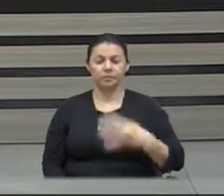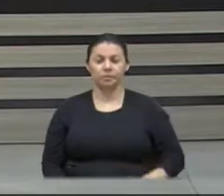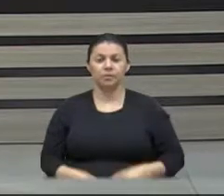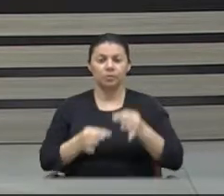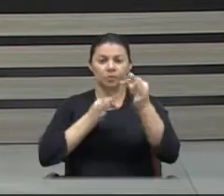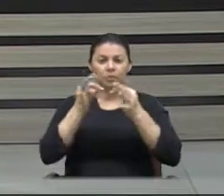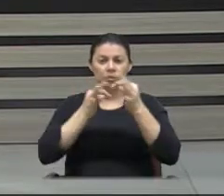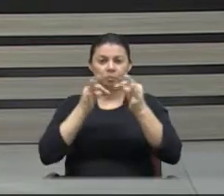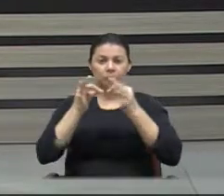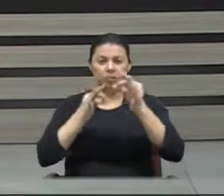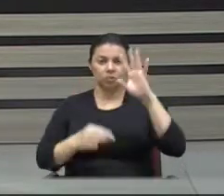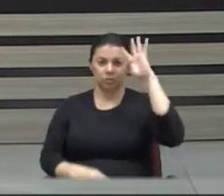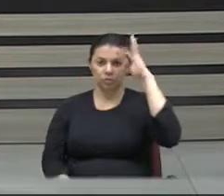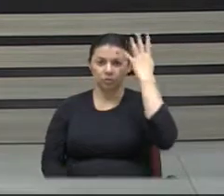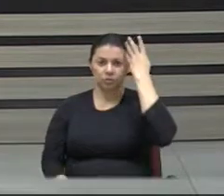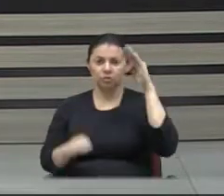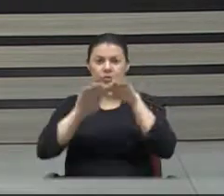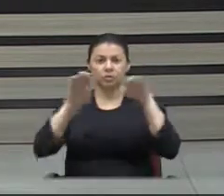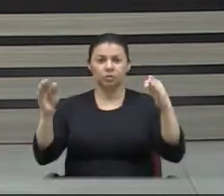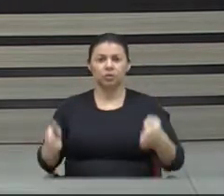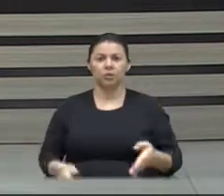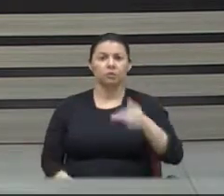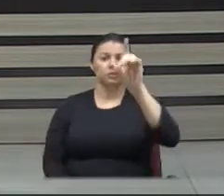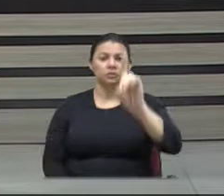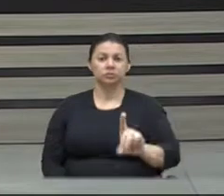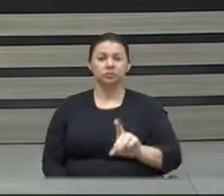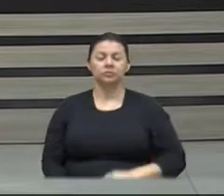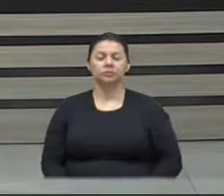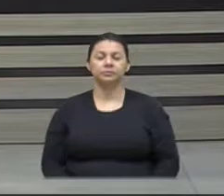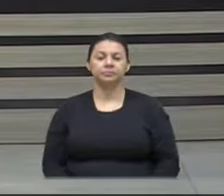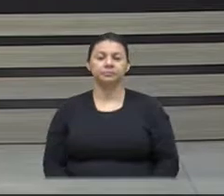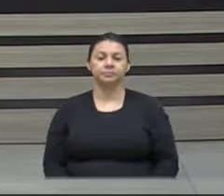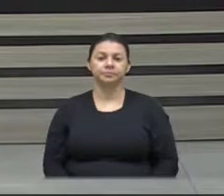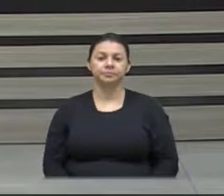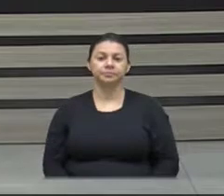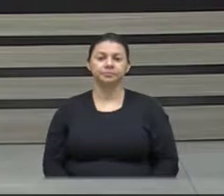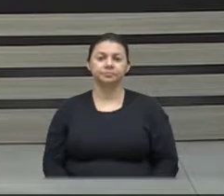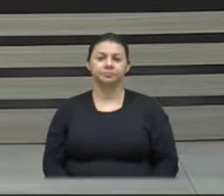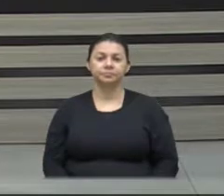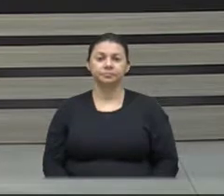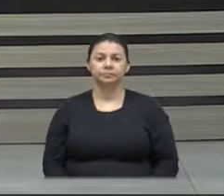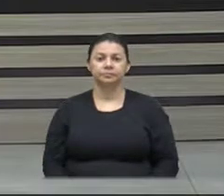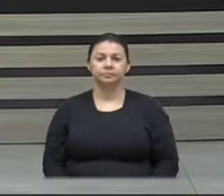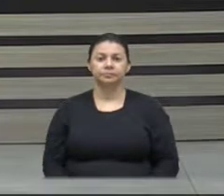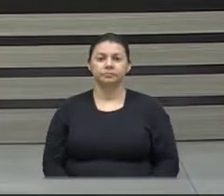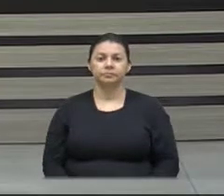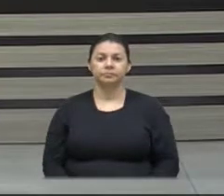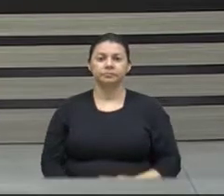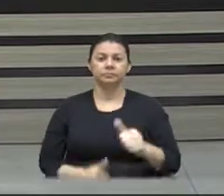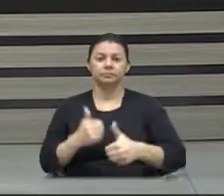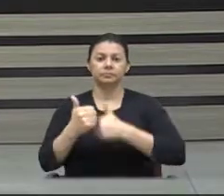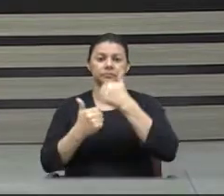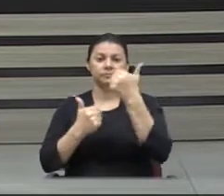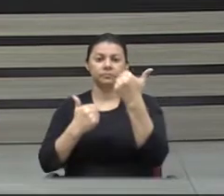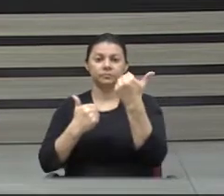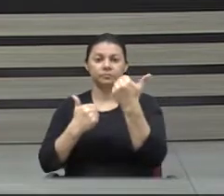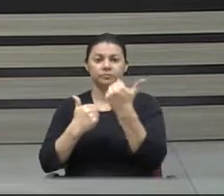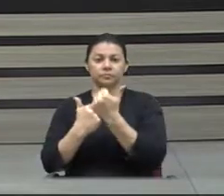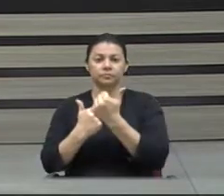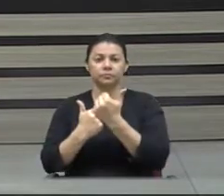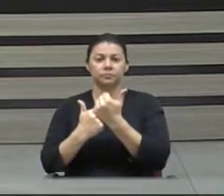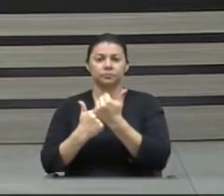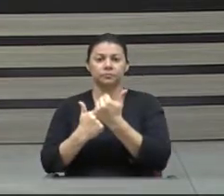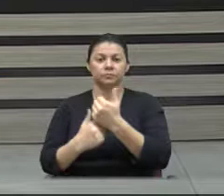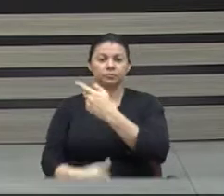da mesa então preciso trocar na mesa no meio para presidente carolina ponte para vice presidente nilton